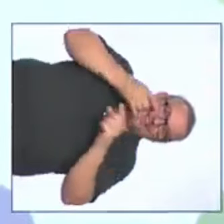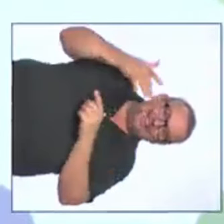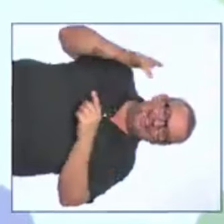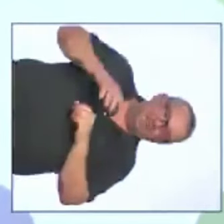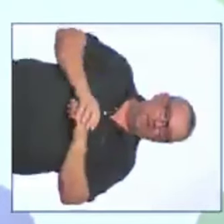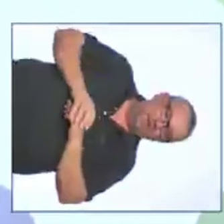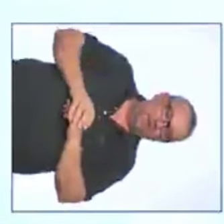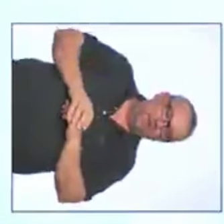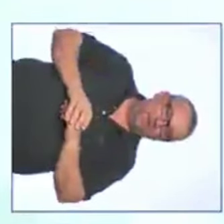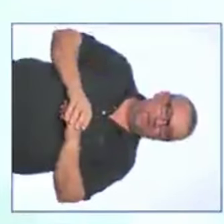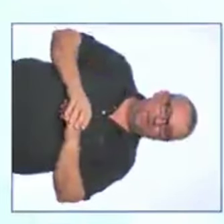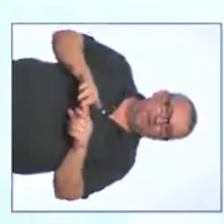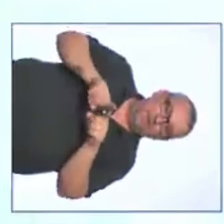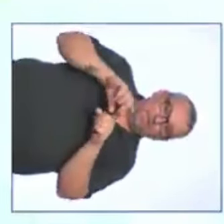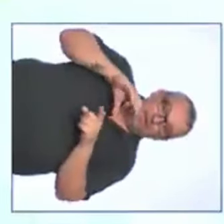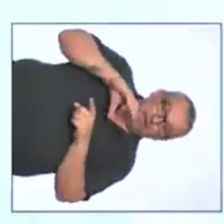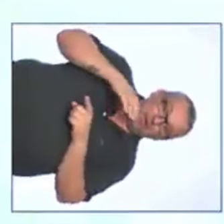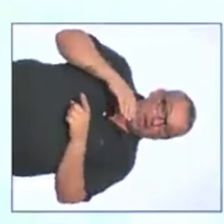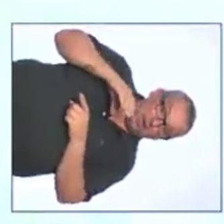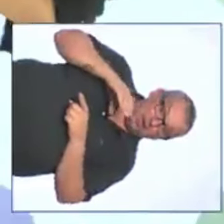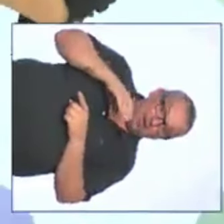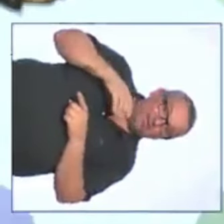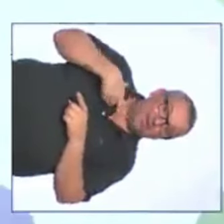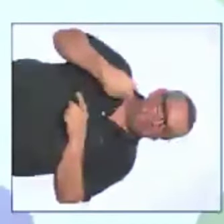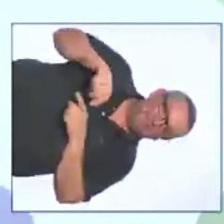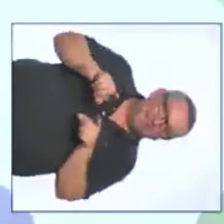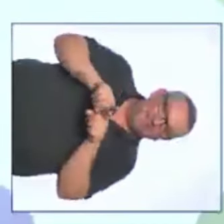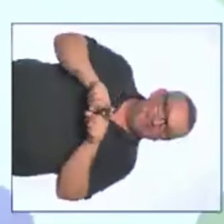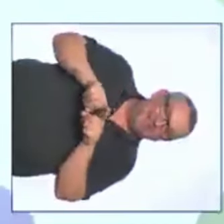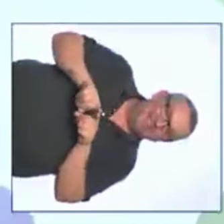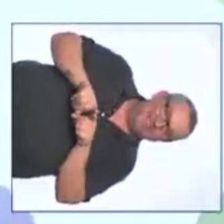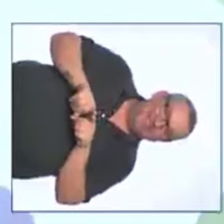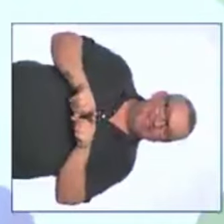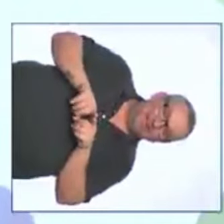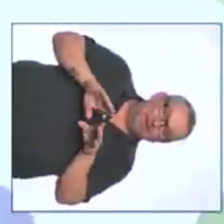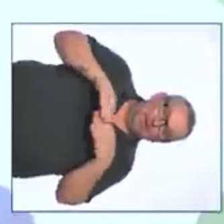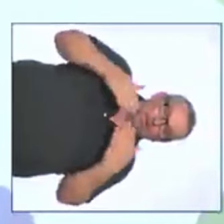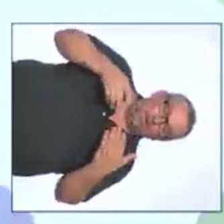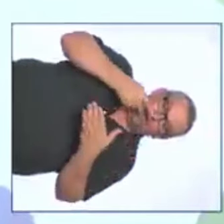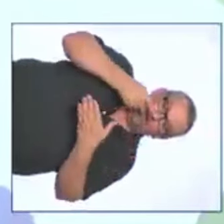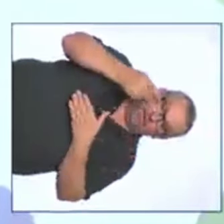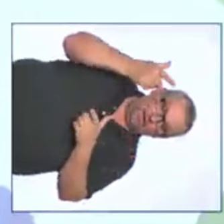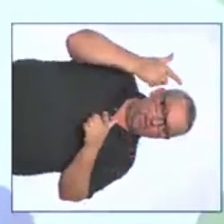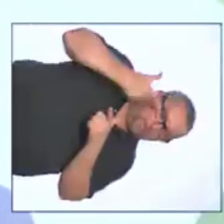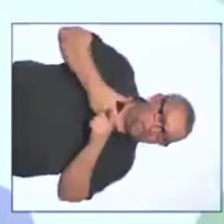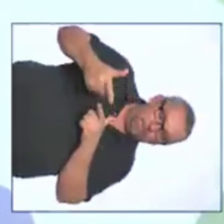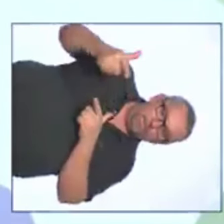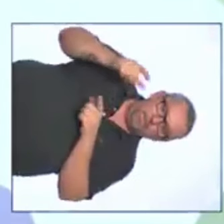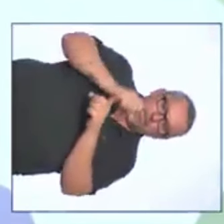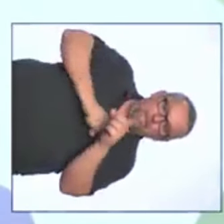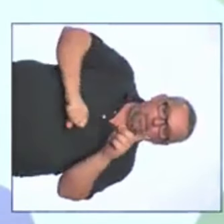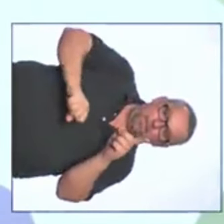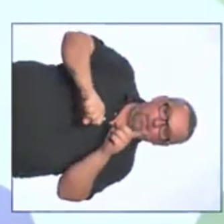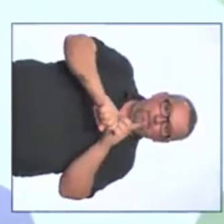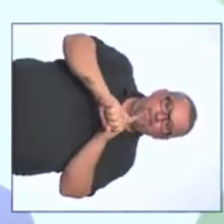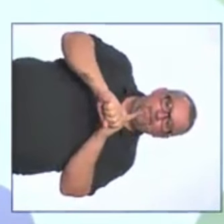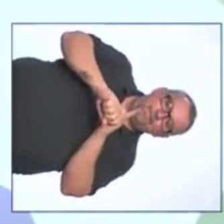vai merecer uma coca-cola uma coca-cola no final está super sucesso então assim quando a gente fala sobre sociologia